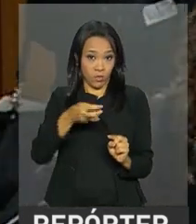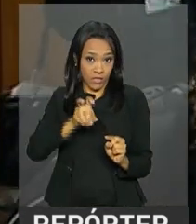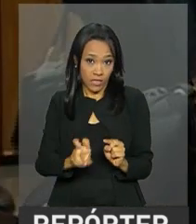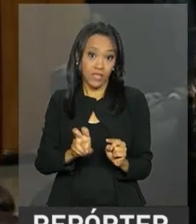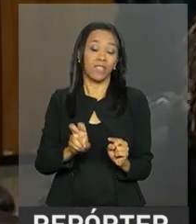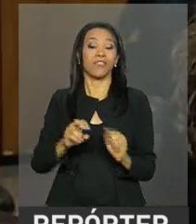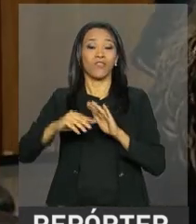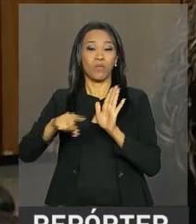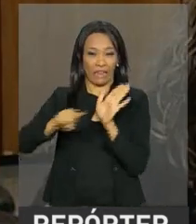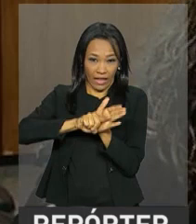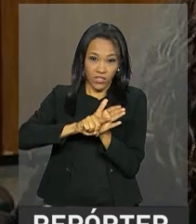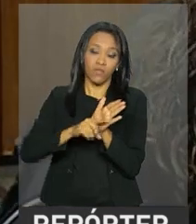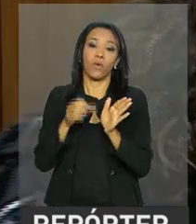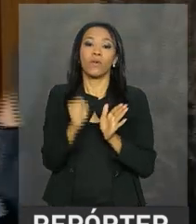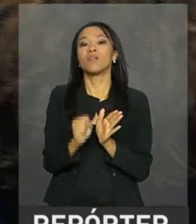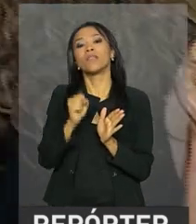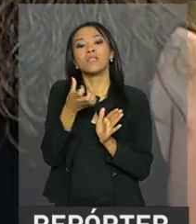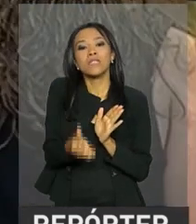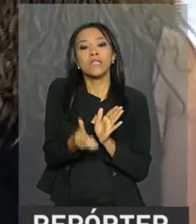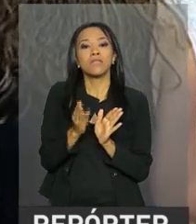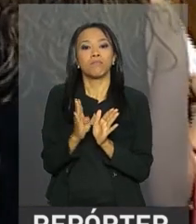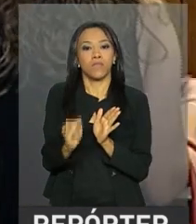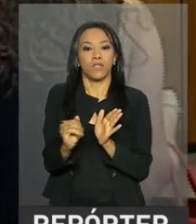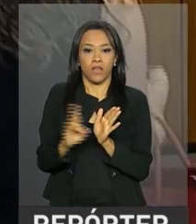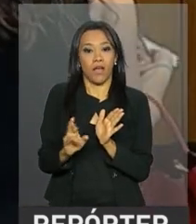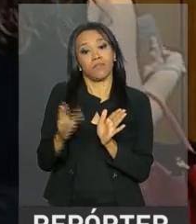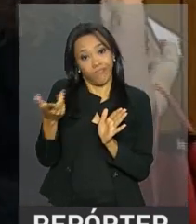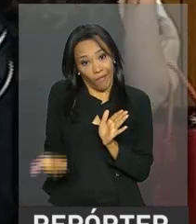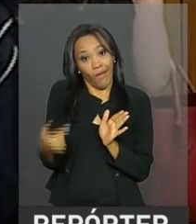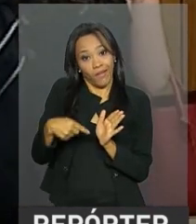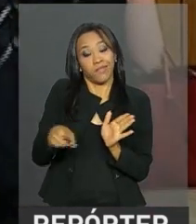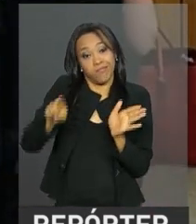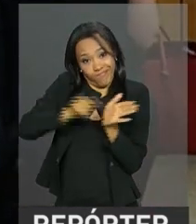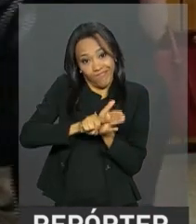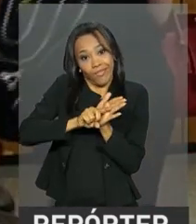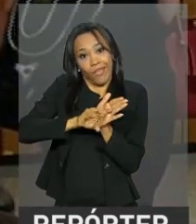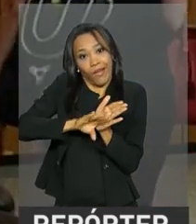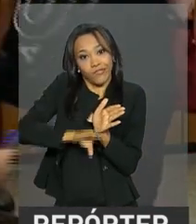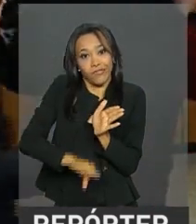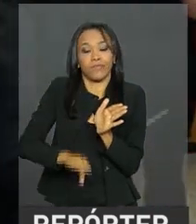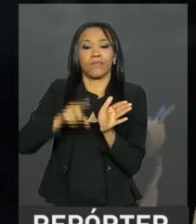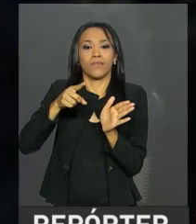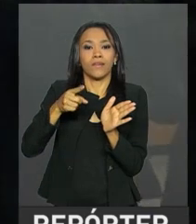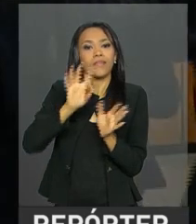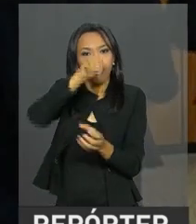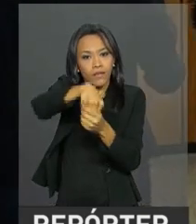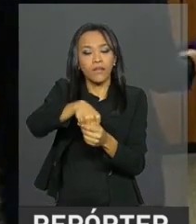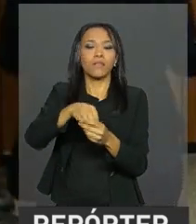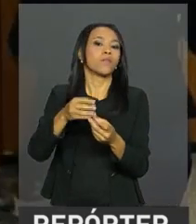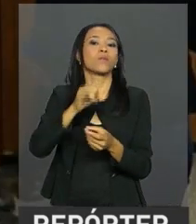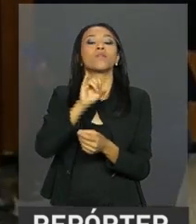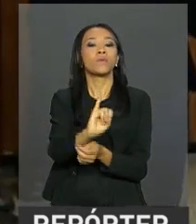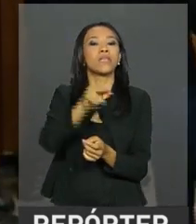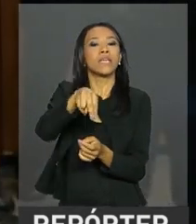negativo foi de 86 bilhões de reais são esses saldos negativos que se acumulam no regime geral da previdência social